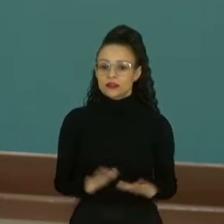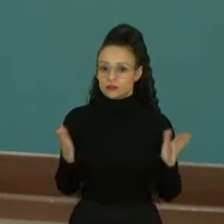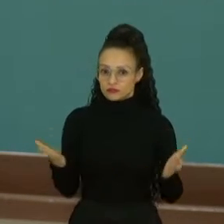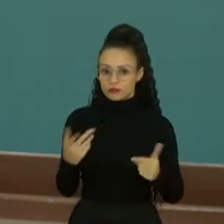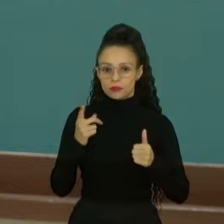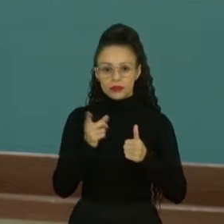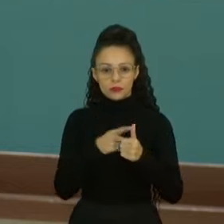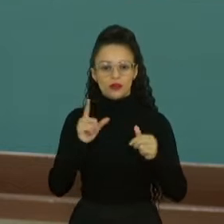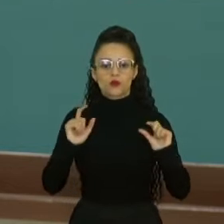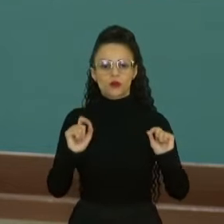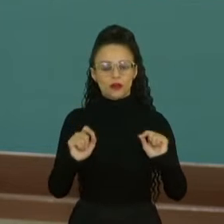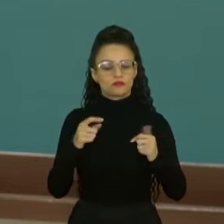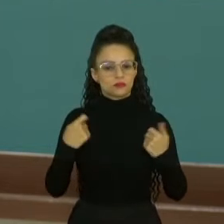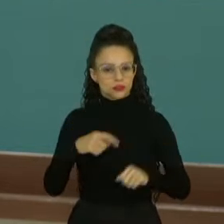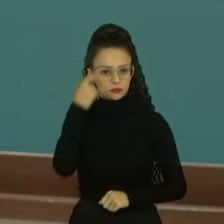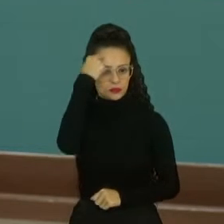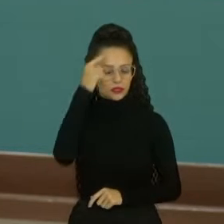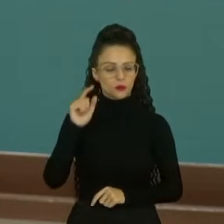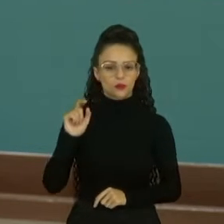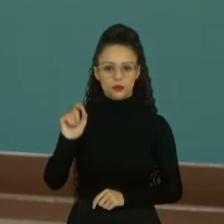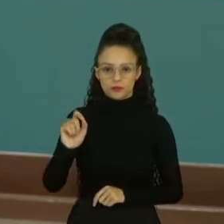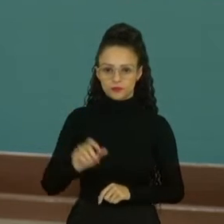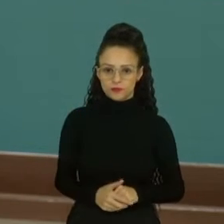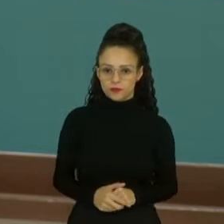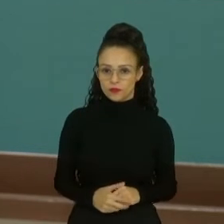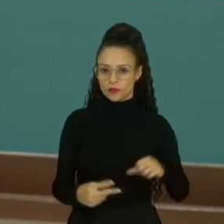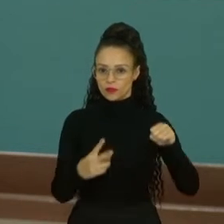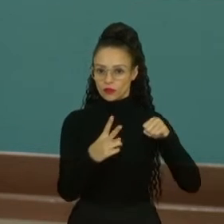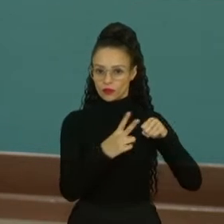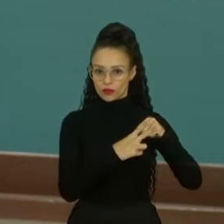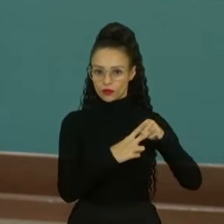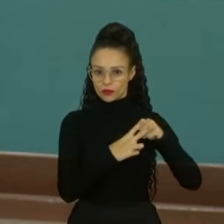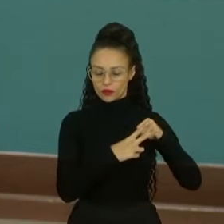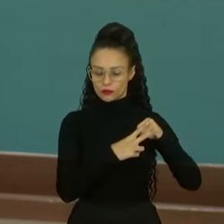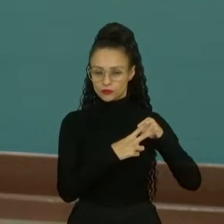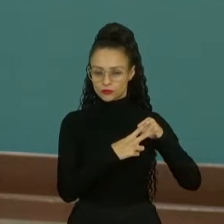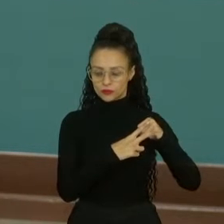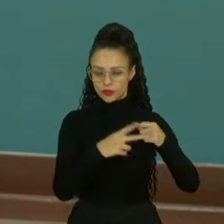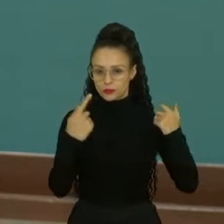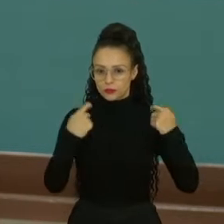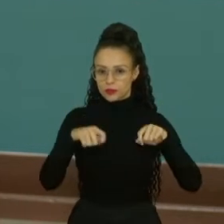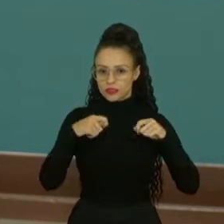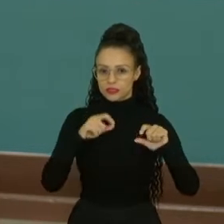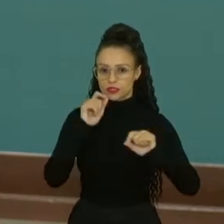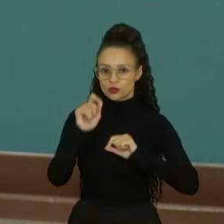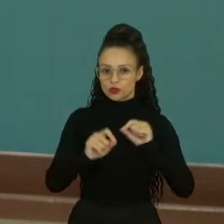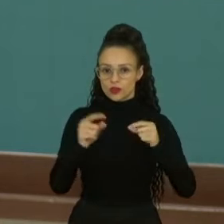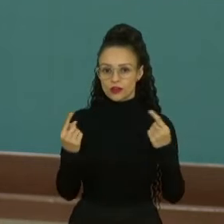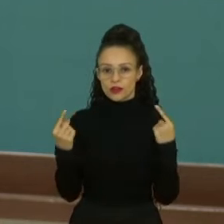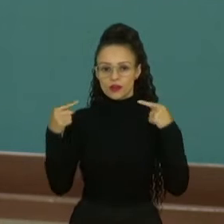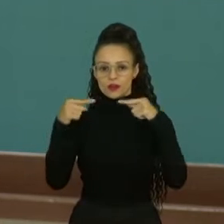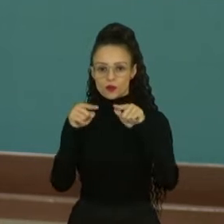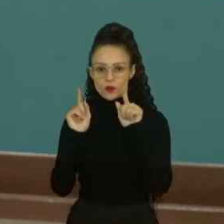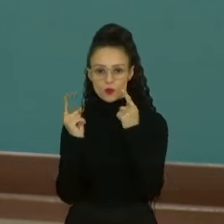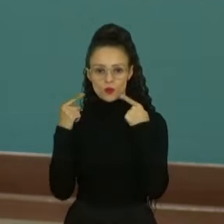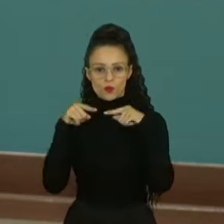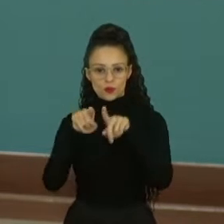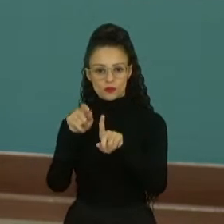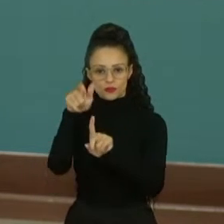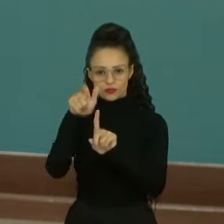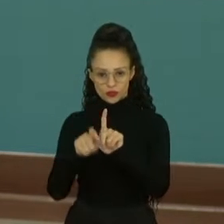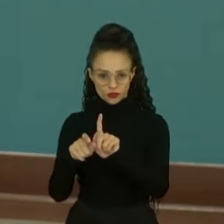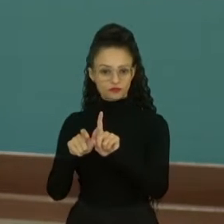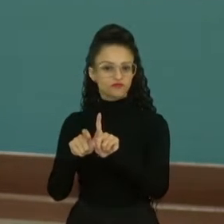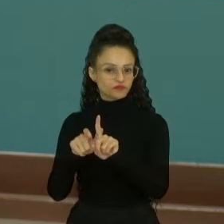Primeiro, nós precisamos pensar o quê? O verbo, né? Ele precisa estar em harmonia com o